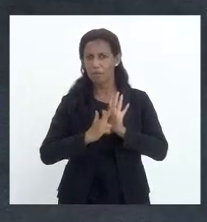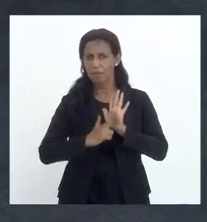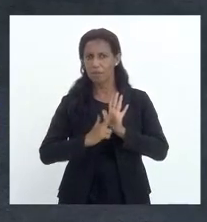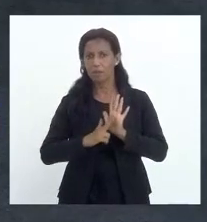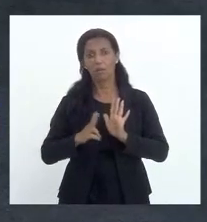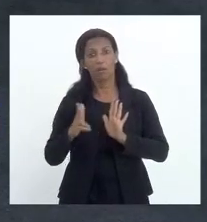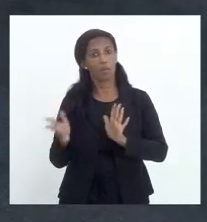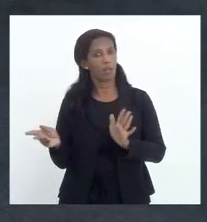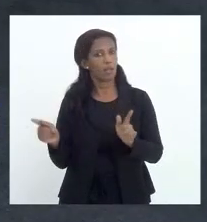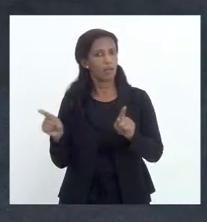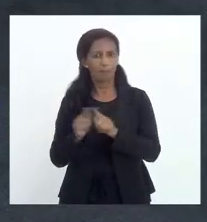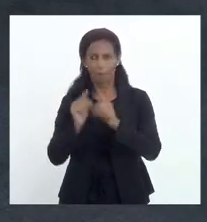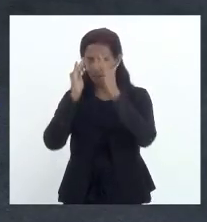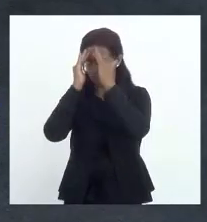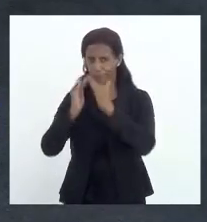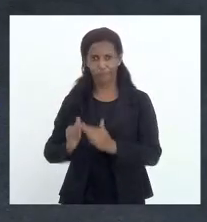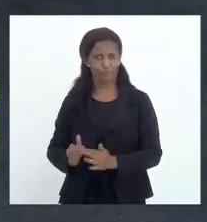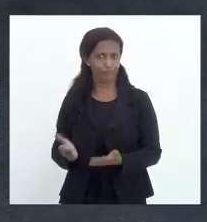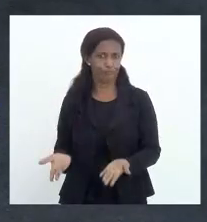não foi cumprido.